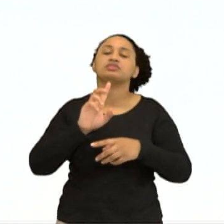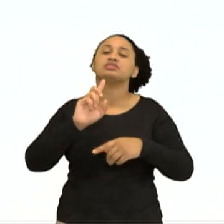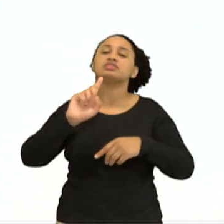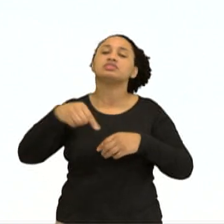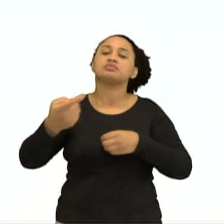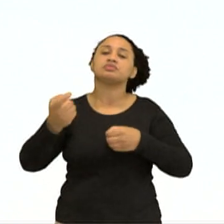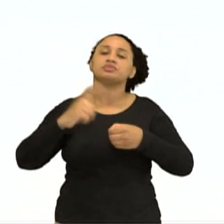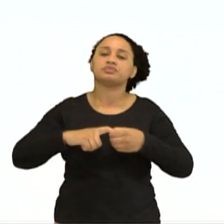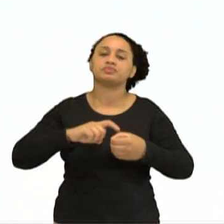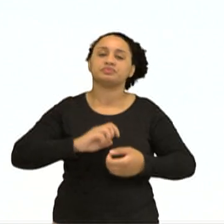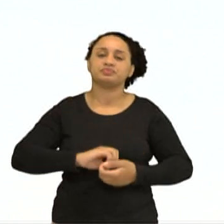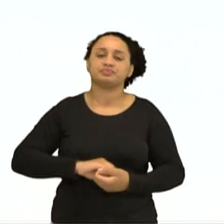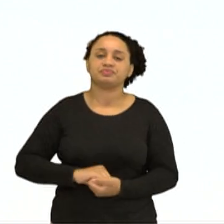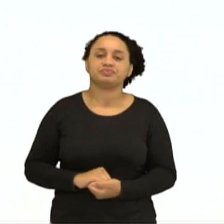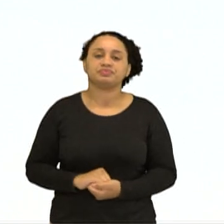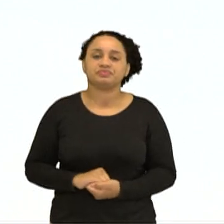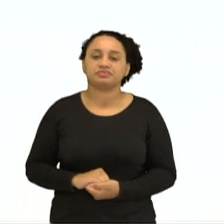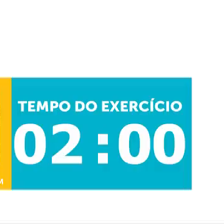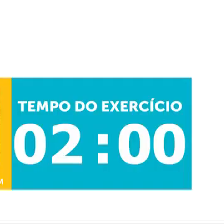agora, eu volto em 1 minuto.